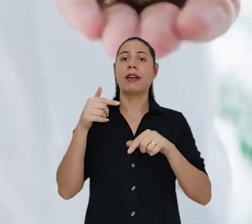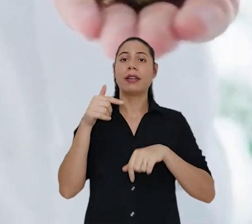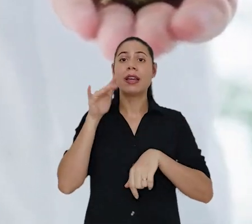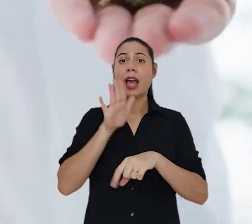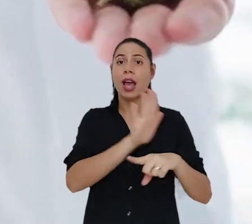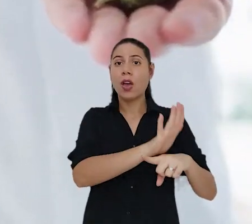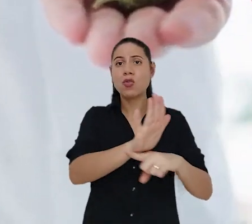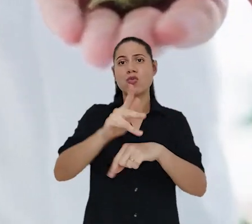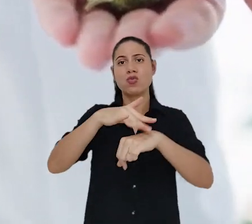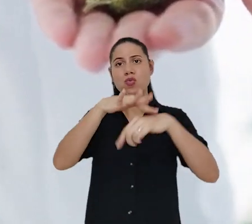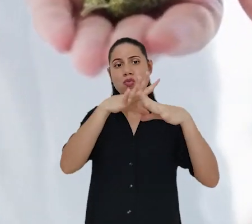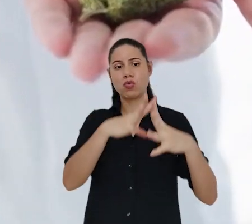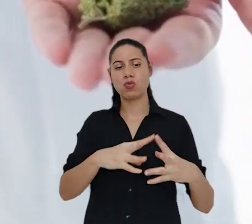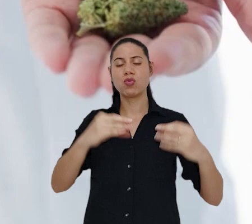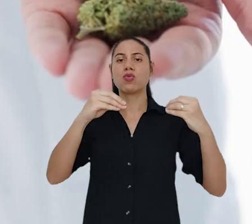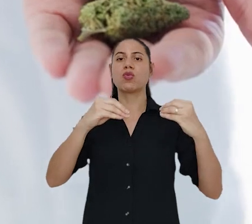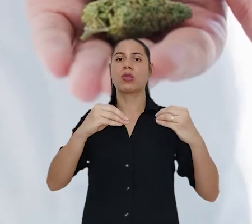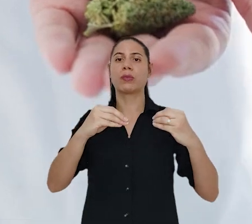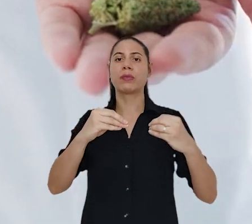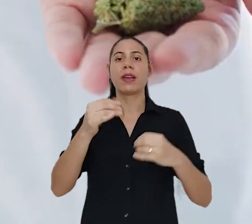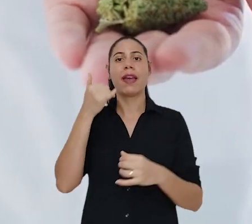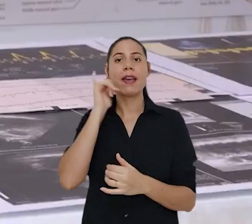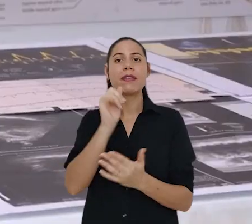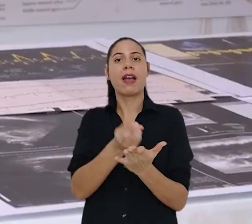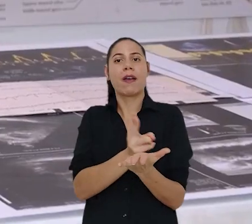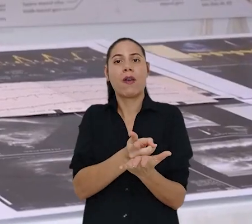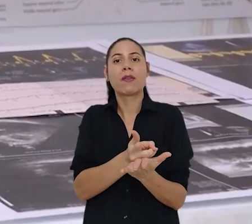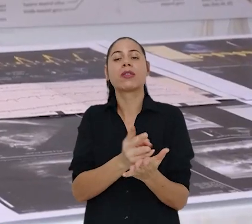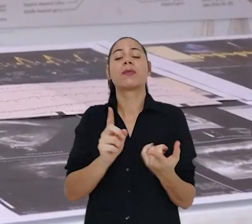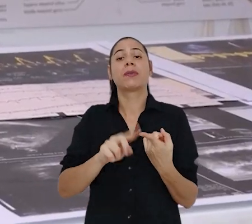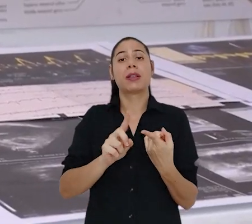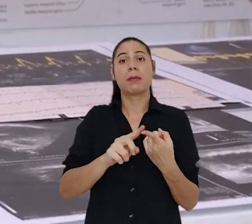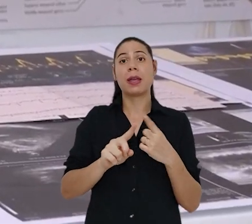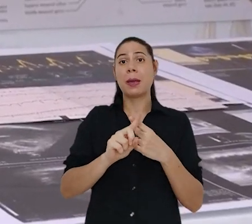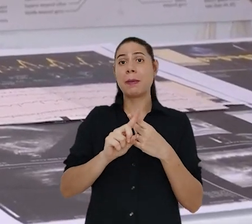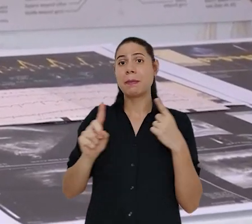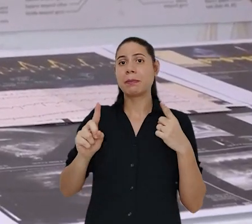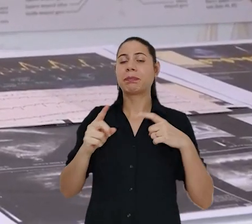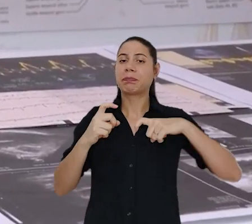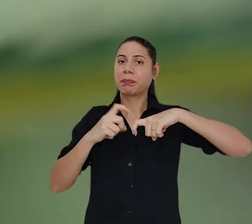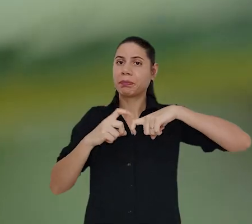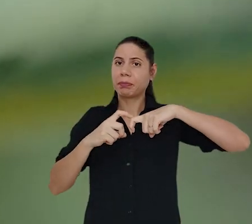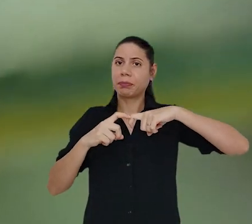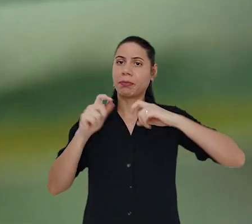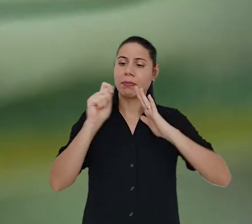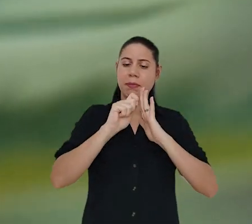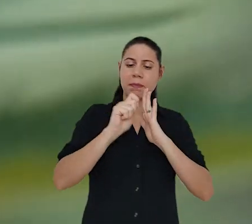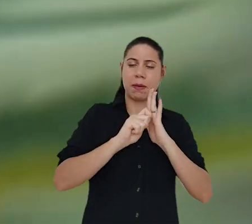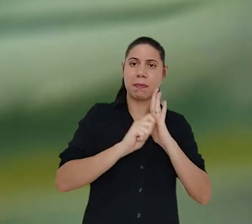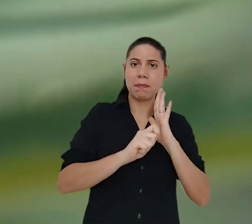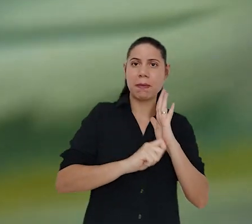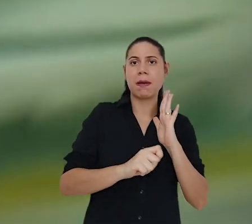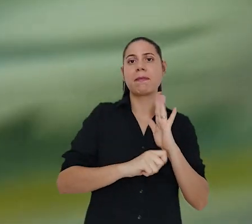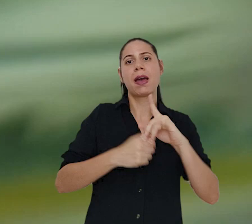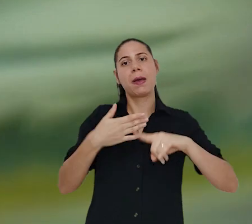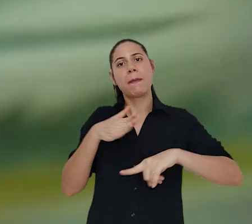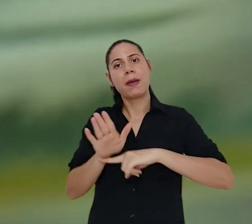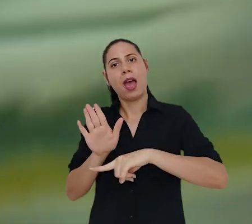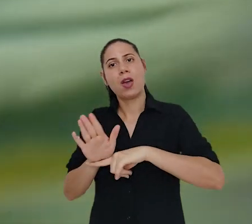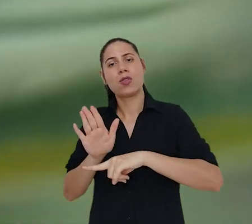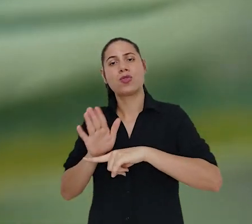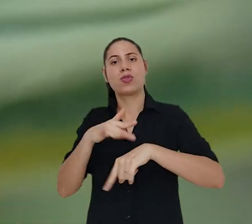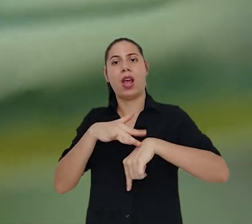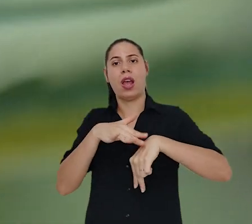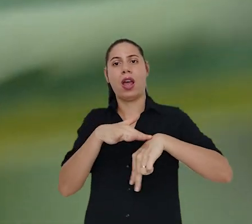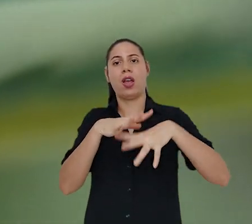anti-inflamatória, analgésica e anticonvulsivante. Além disso, médicos prescrevem o canabidiol como eficaz no tratamento